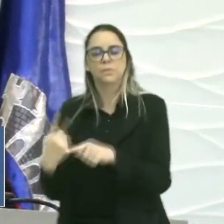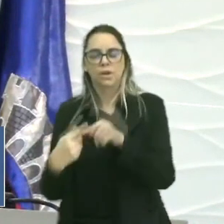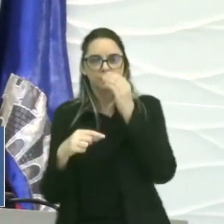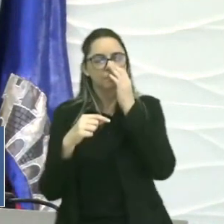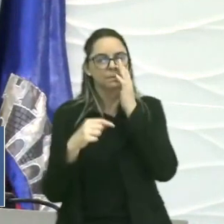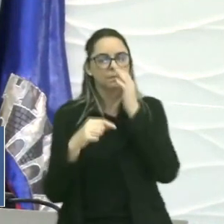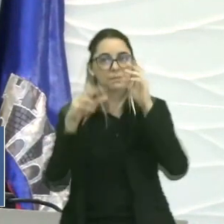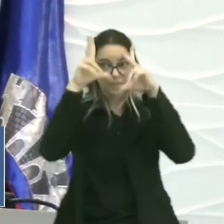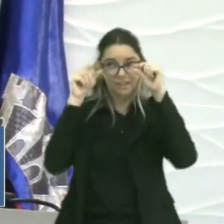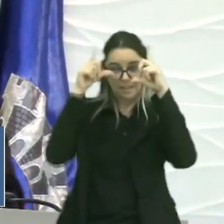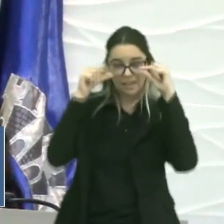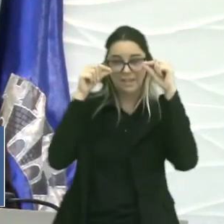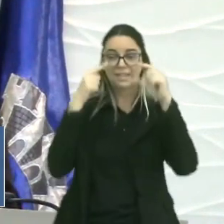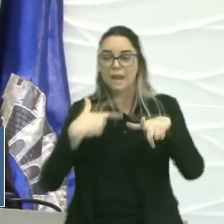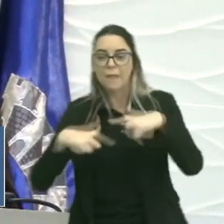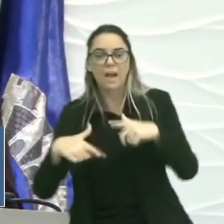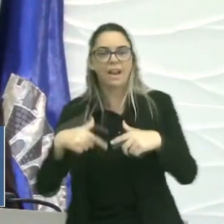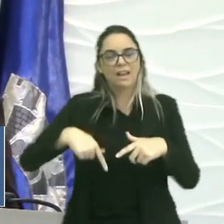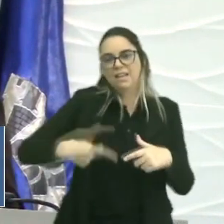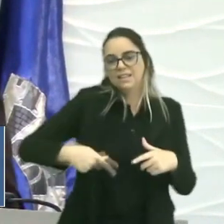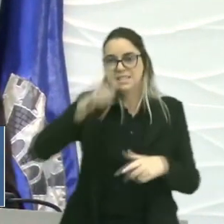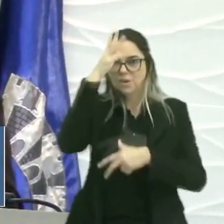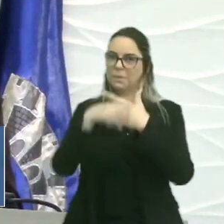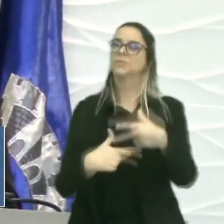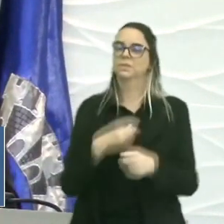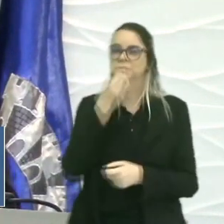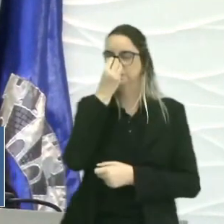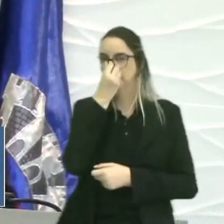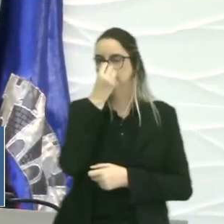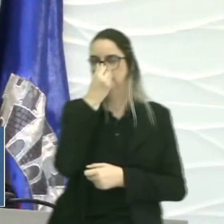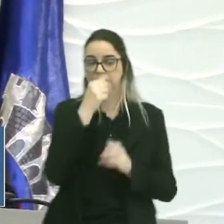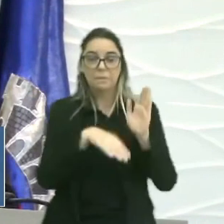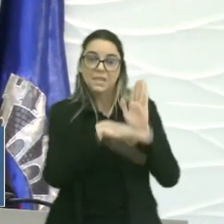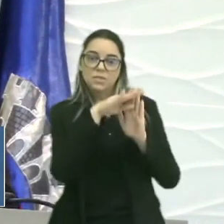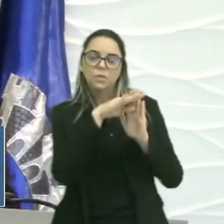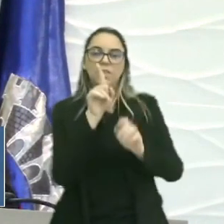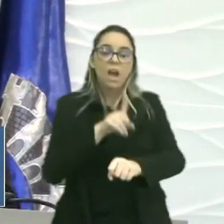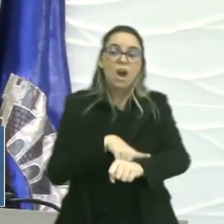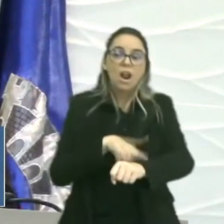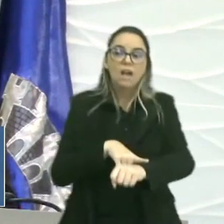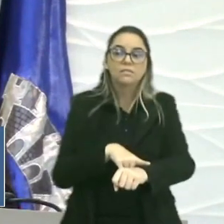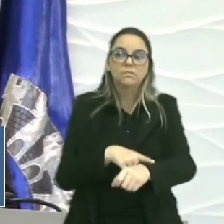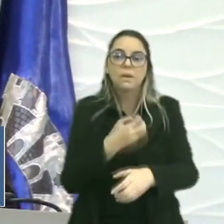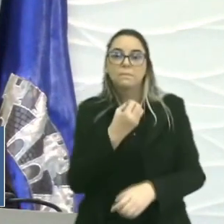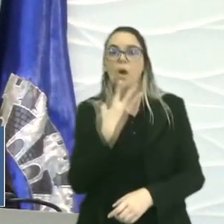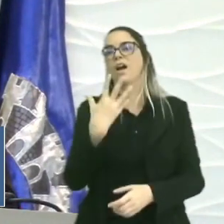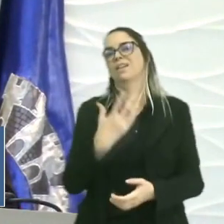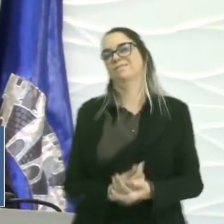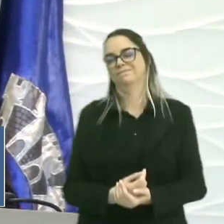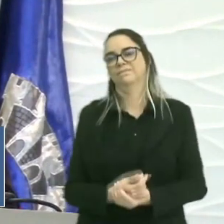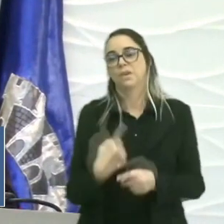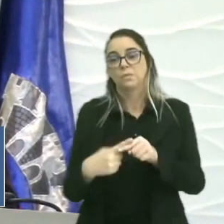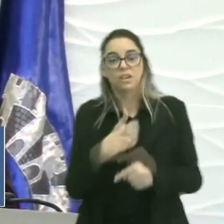município. Então, esses recursos, esse piso de enfermagem, ele vem numa hora boa para quê? Para que na